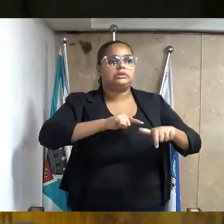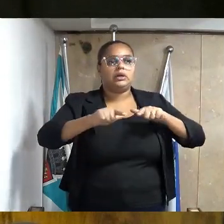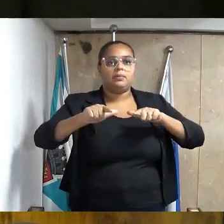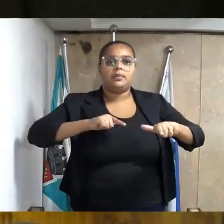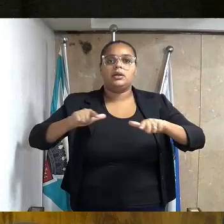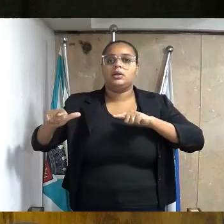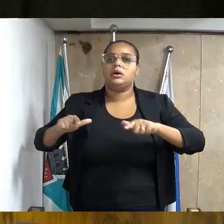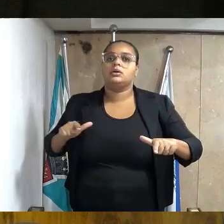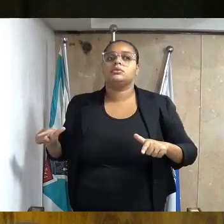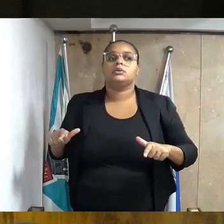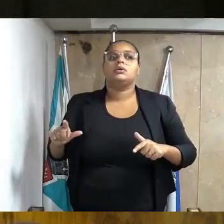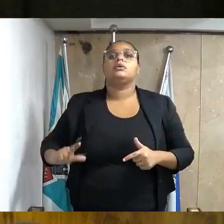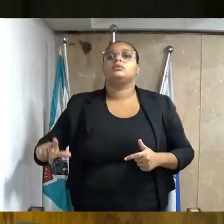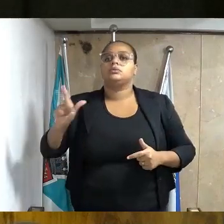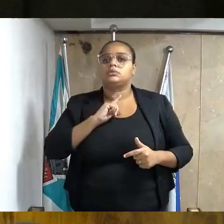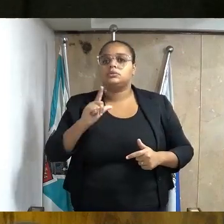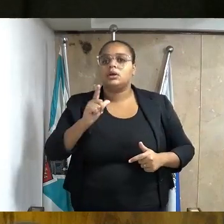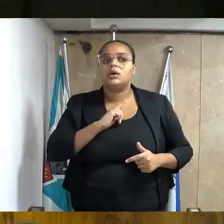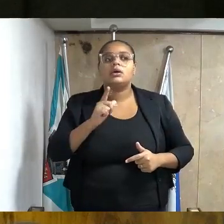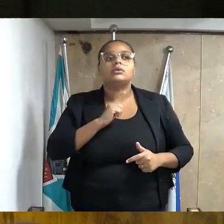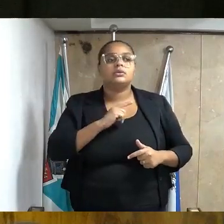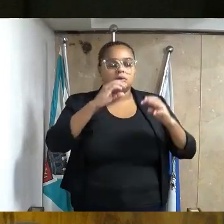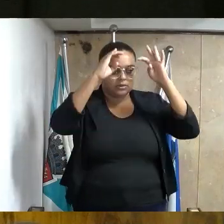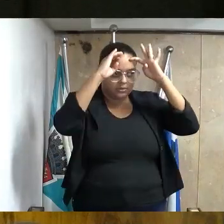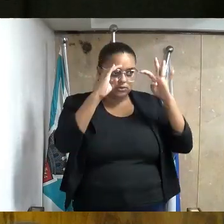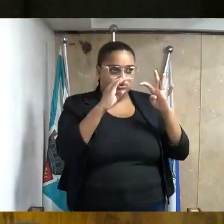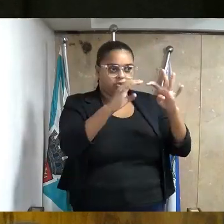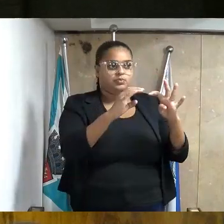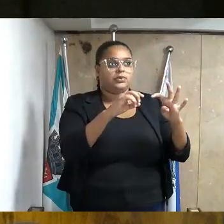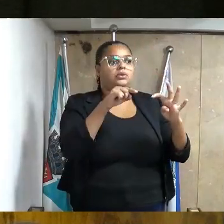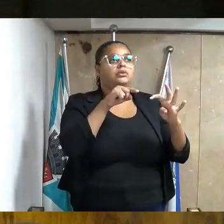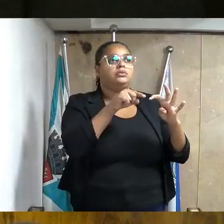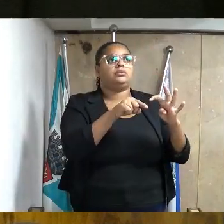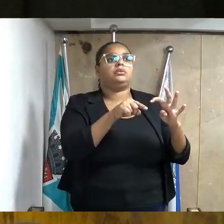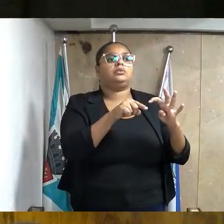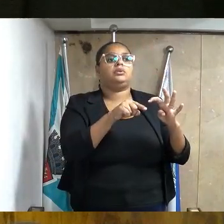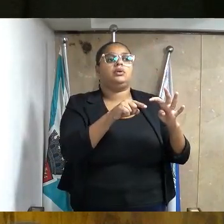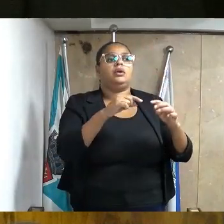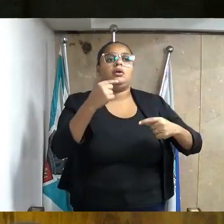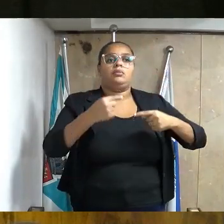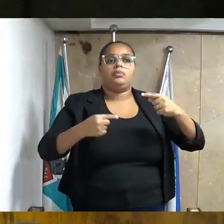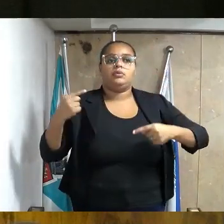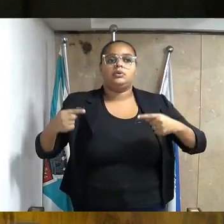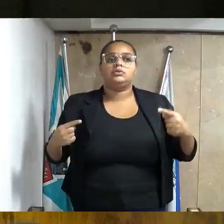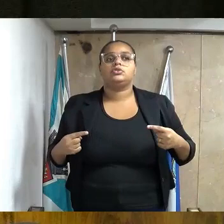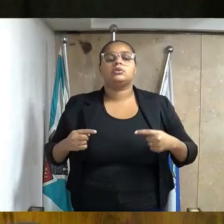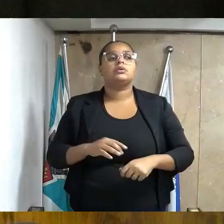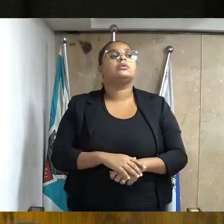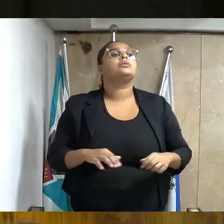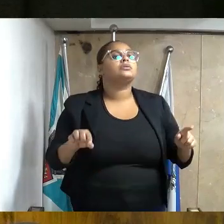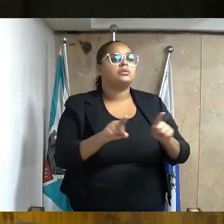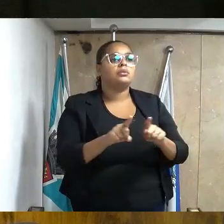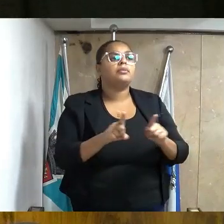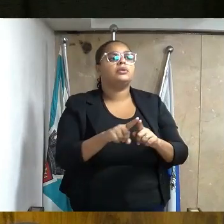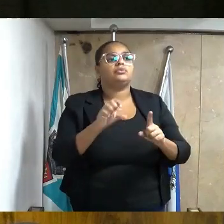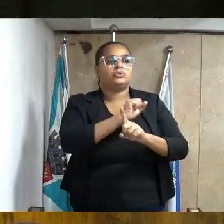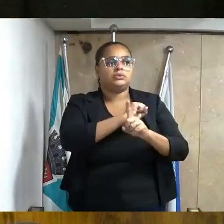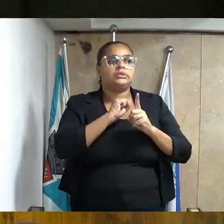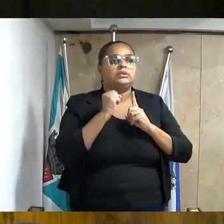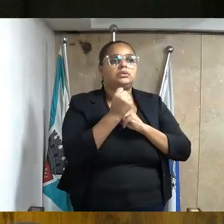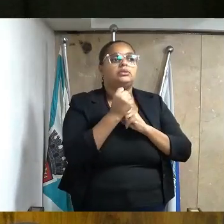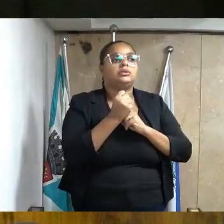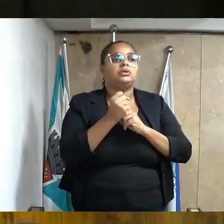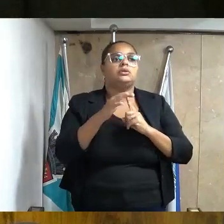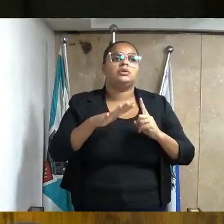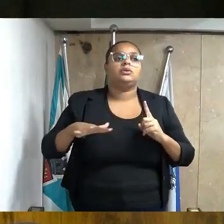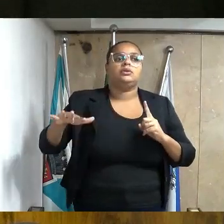trabalharmos para ter e obter o respeito da comunidade política e também da sociedade da nossa